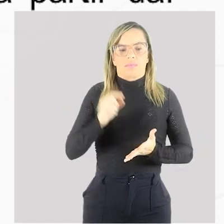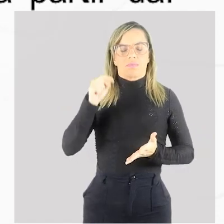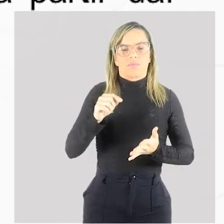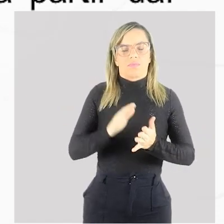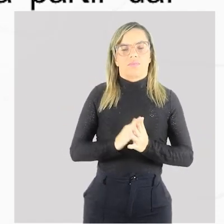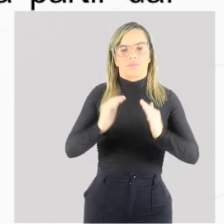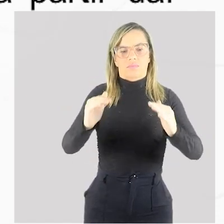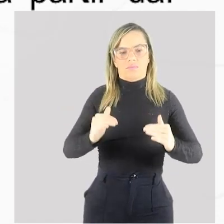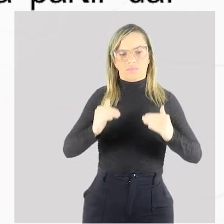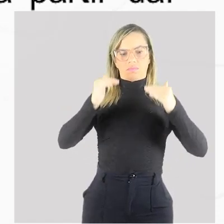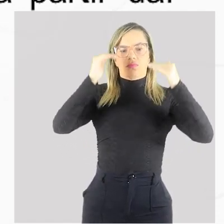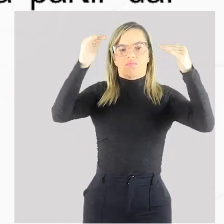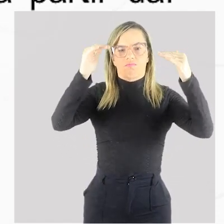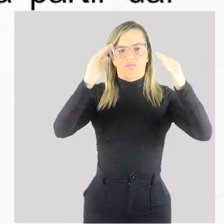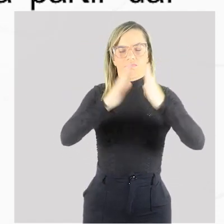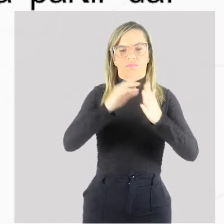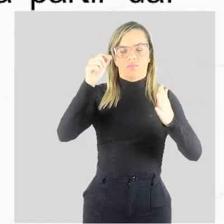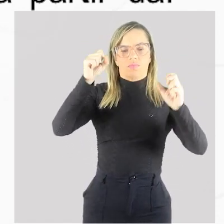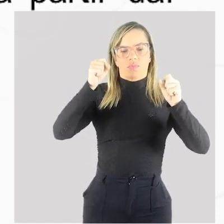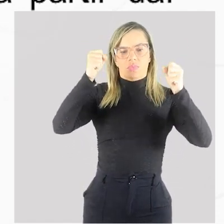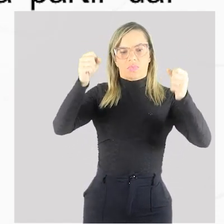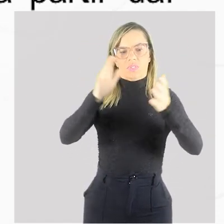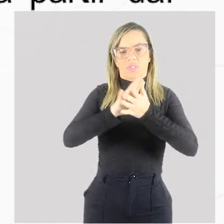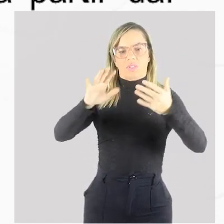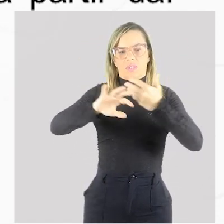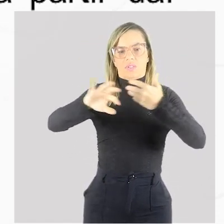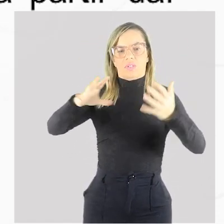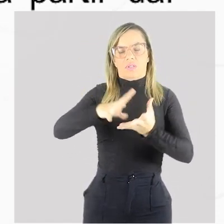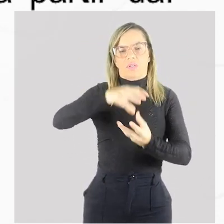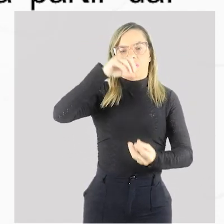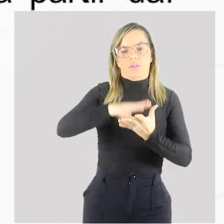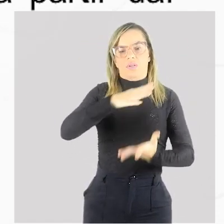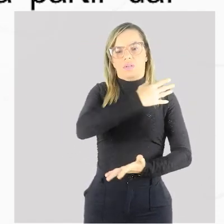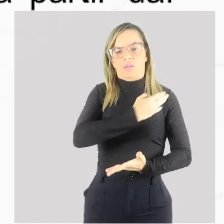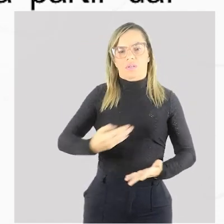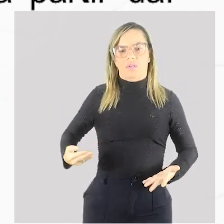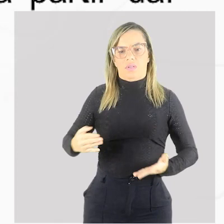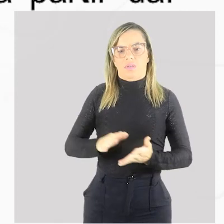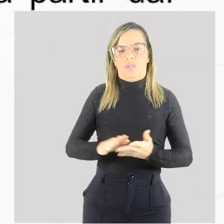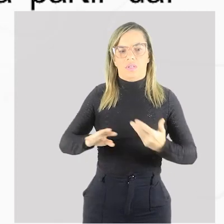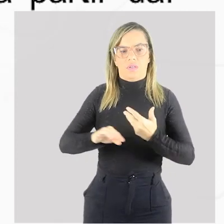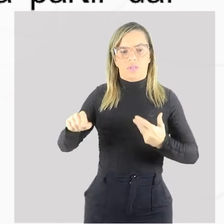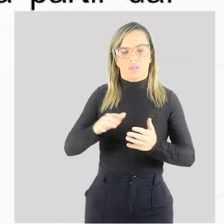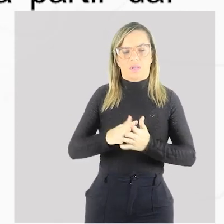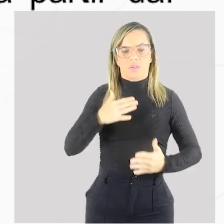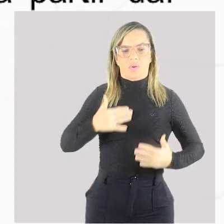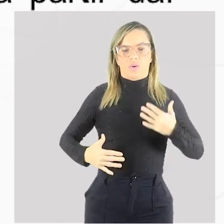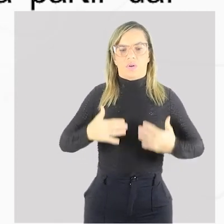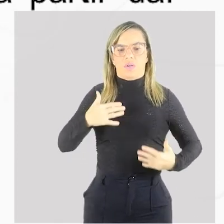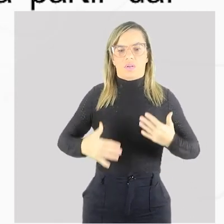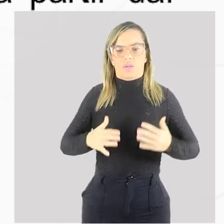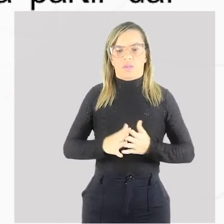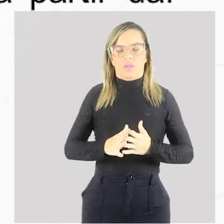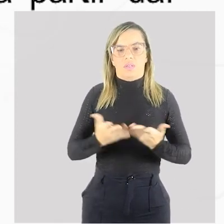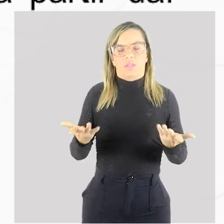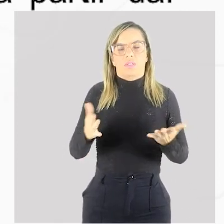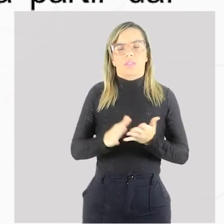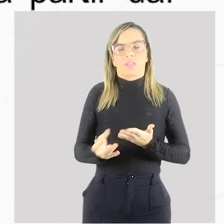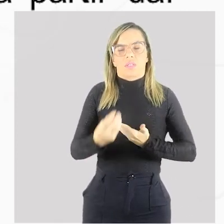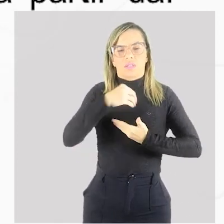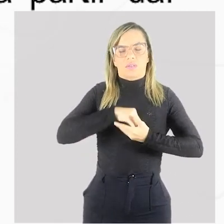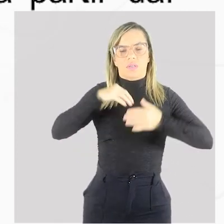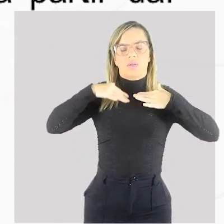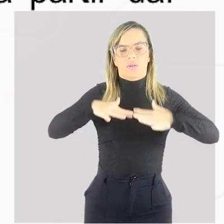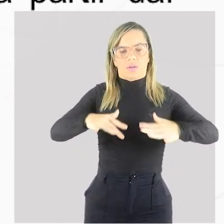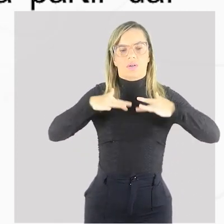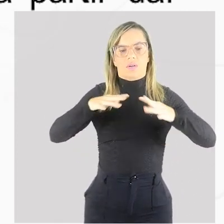Estado. E uma vez separada do corpo, os membros deixam de receber dela seu movimento. Olha só, este é um fragmento que